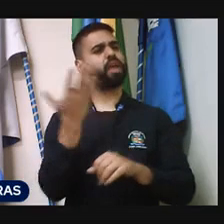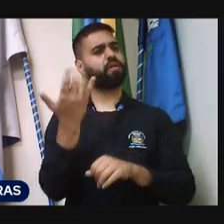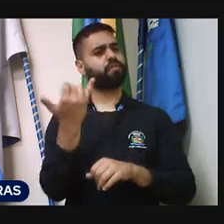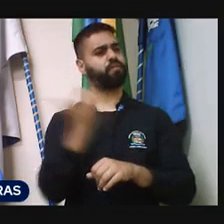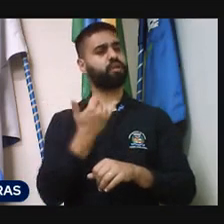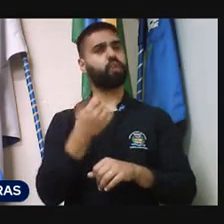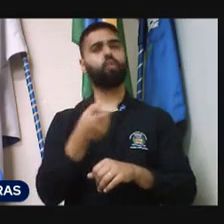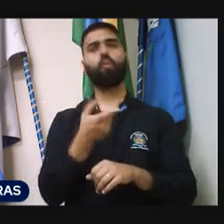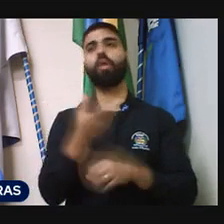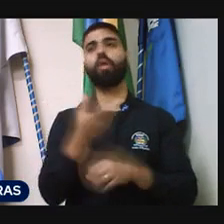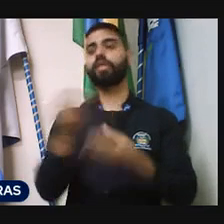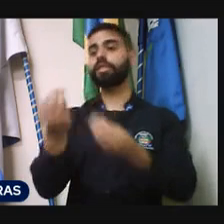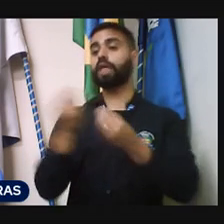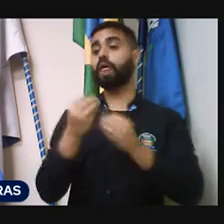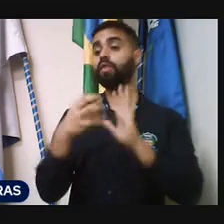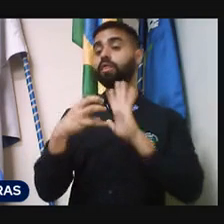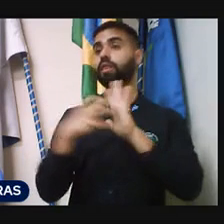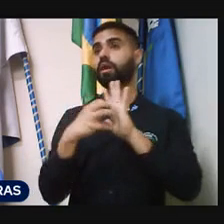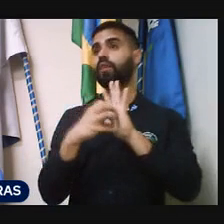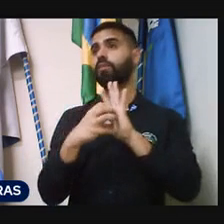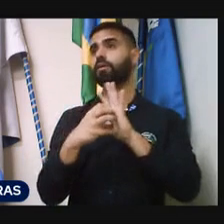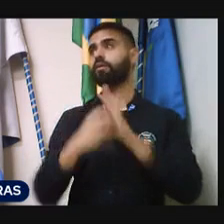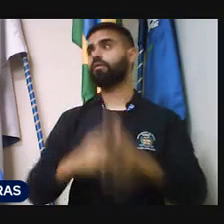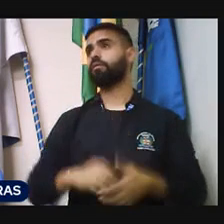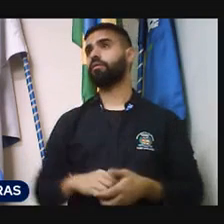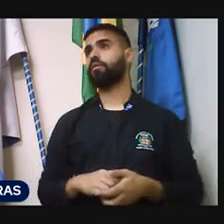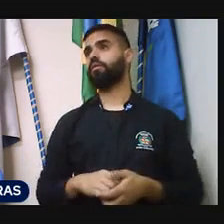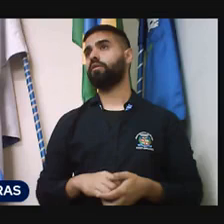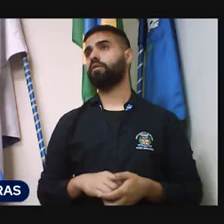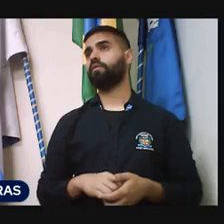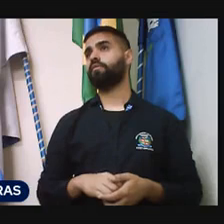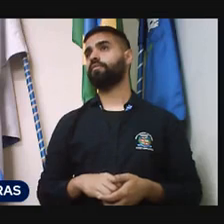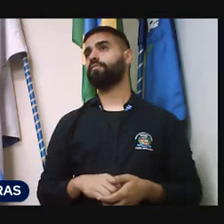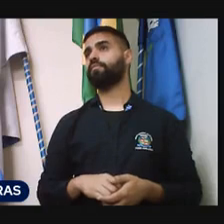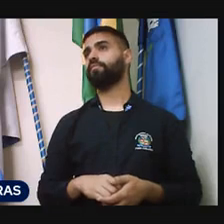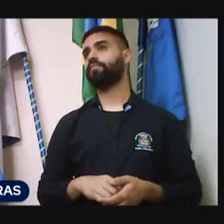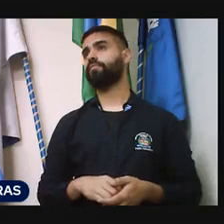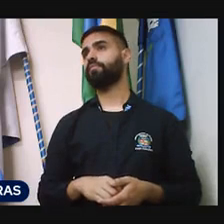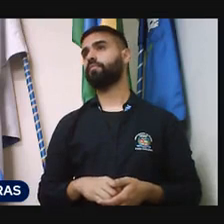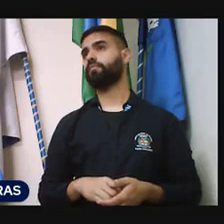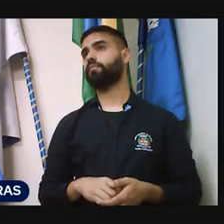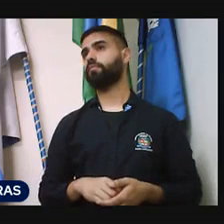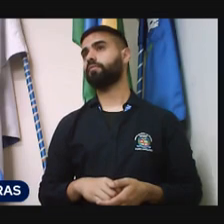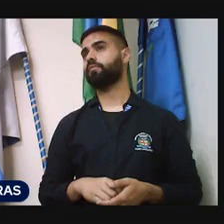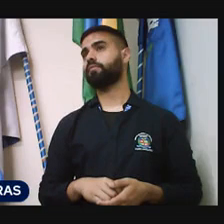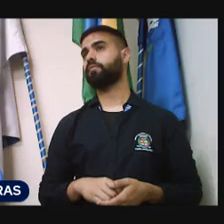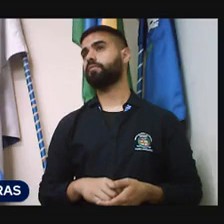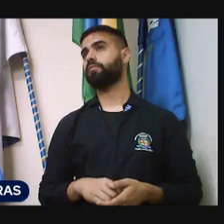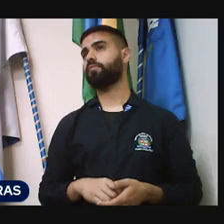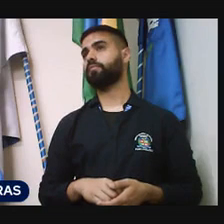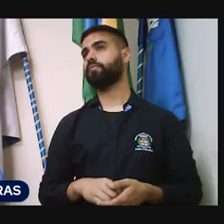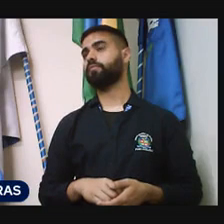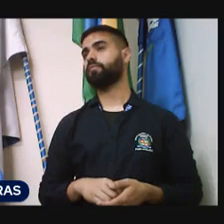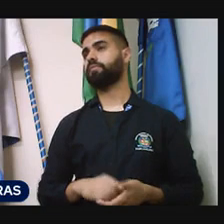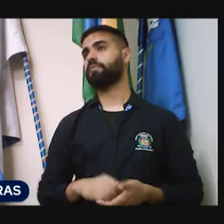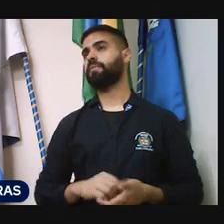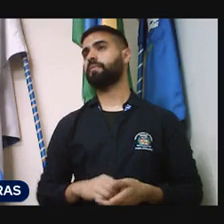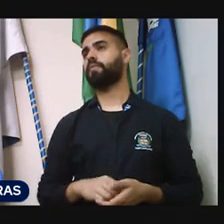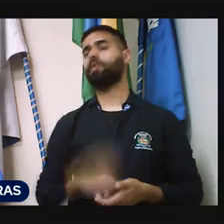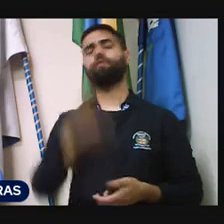da câmara e vocês não tem esse valor a